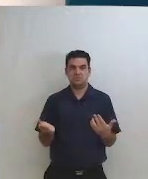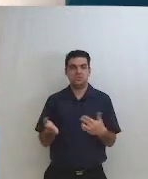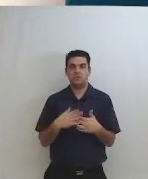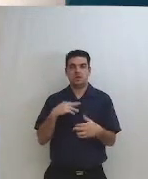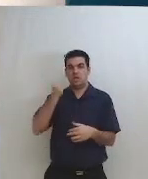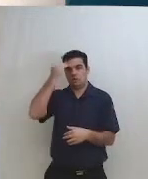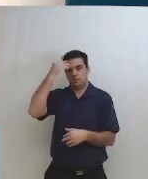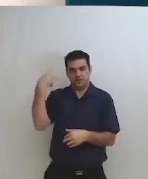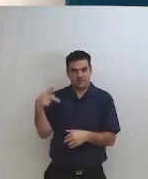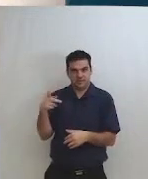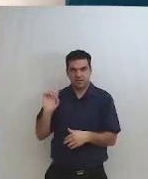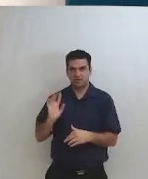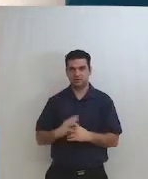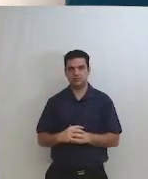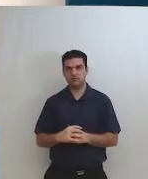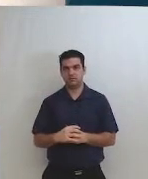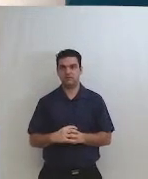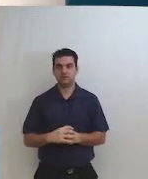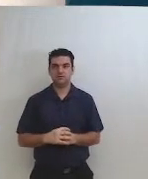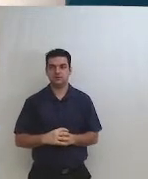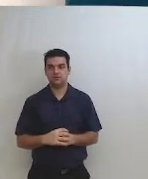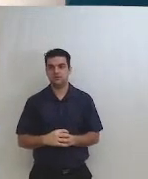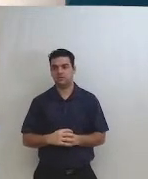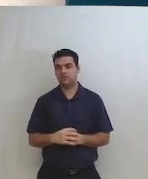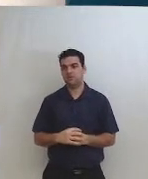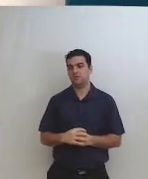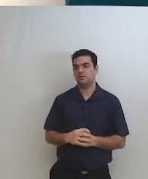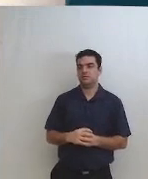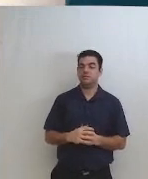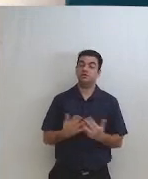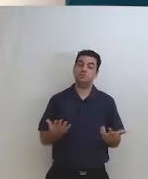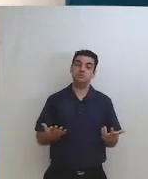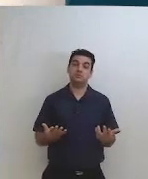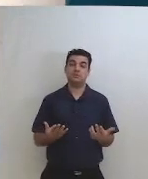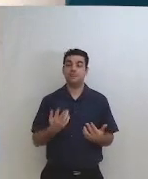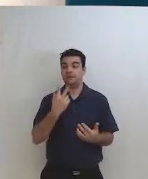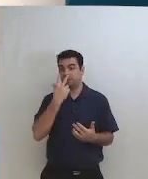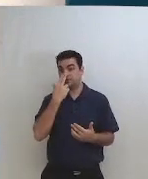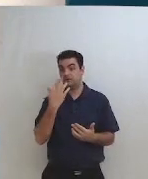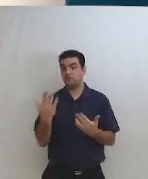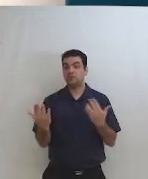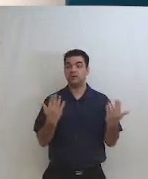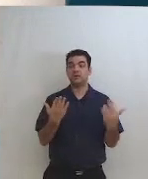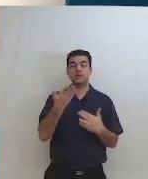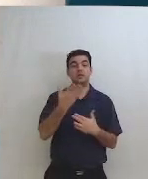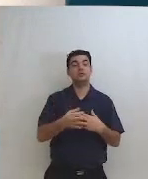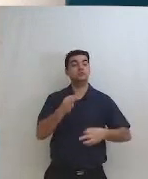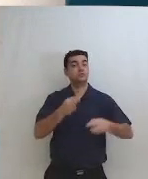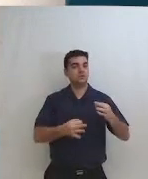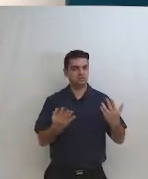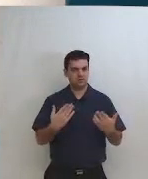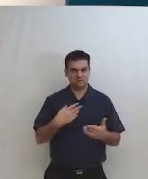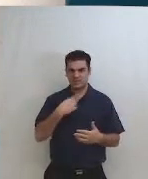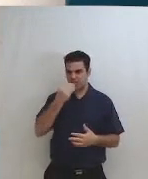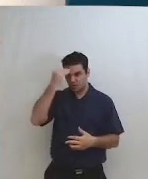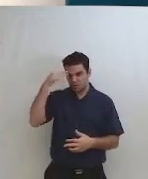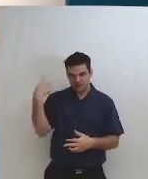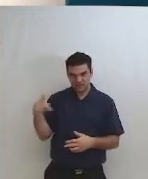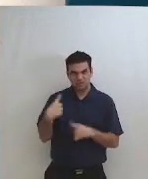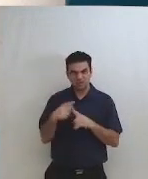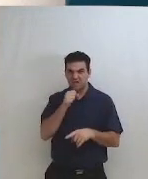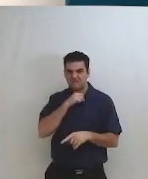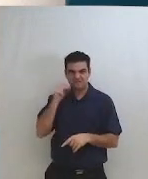do recorrente, né? Talvez pela morosidade da justiça. Isso não pode ser impingido ao